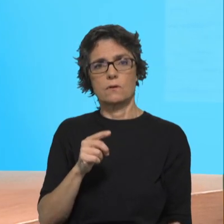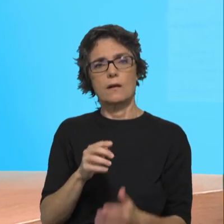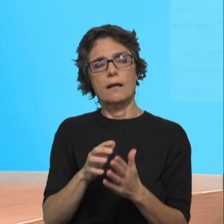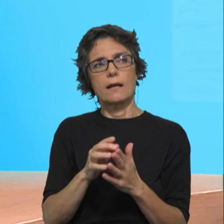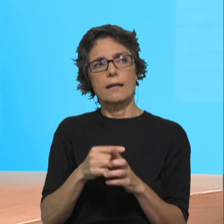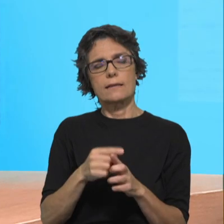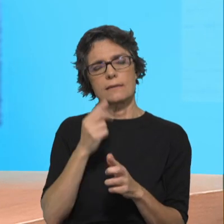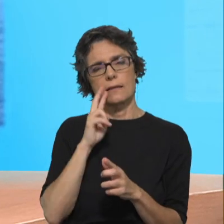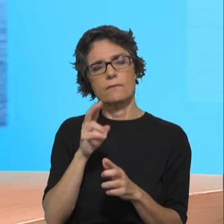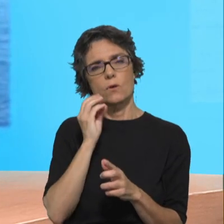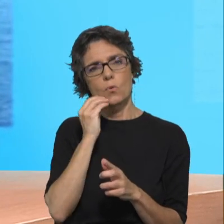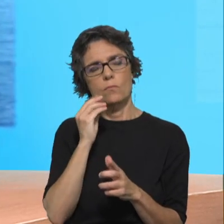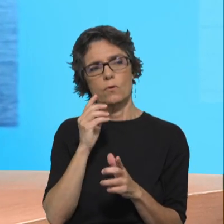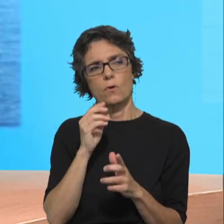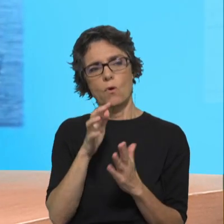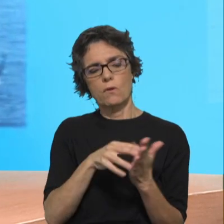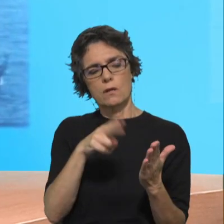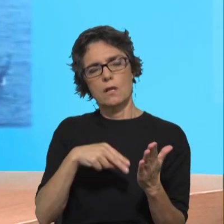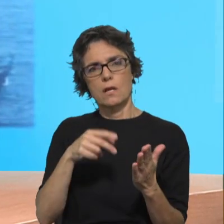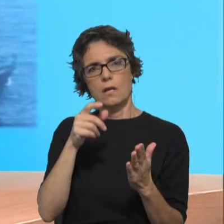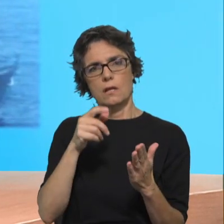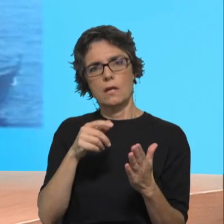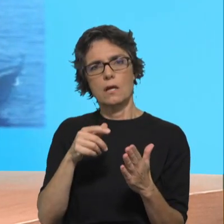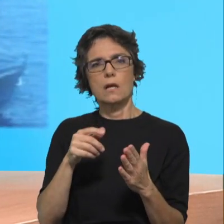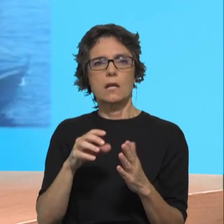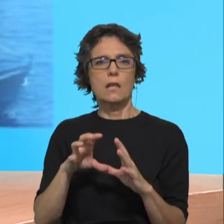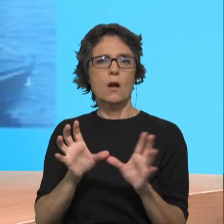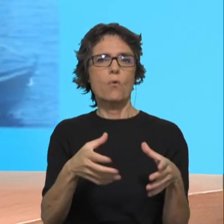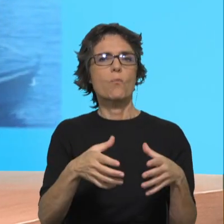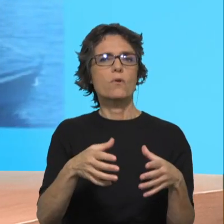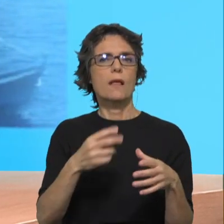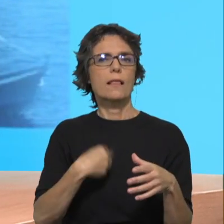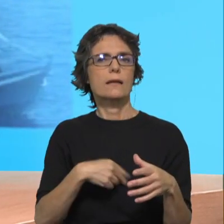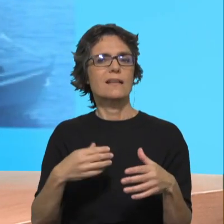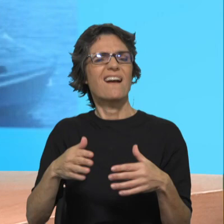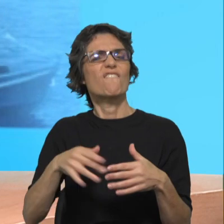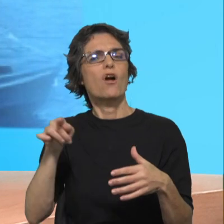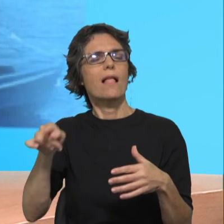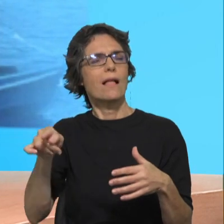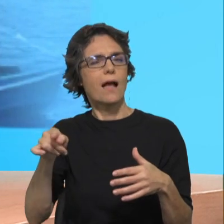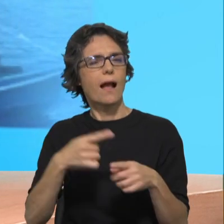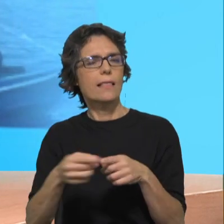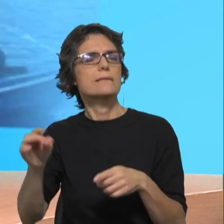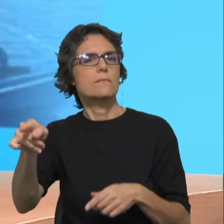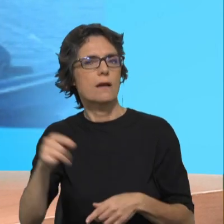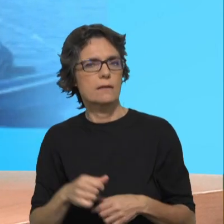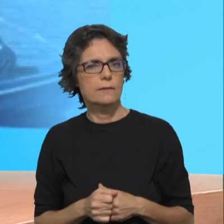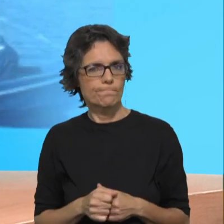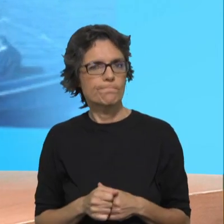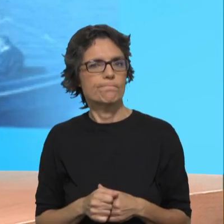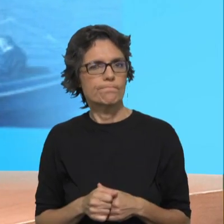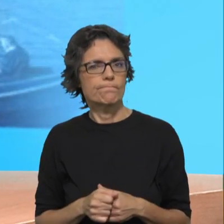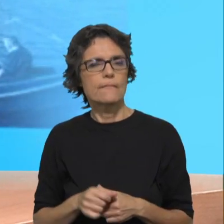mais fora da comunidade cristã do que propriamente dentro da comunidade cristã, mas eu julgo que neste momento, com